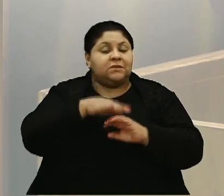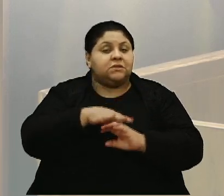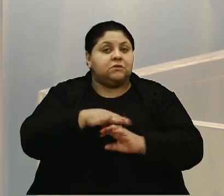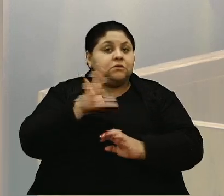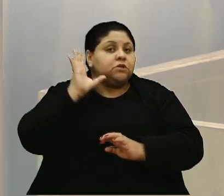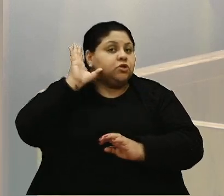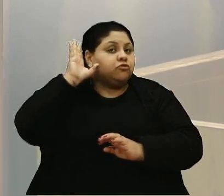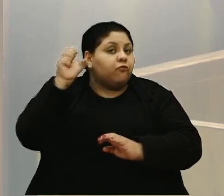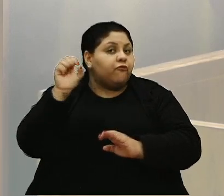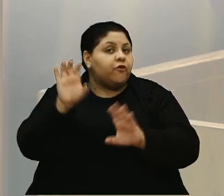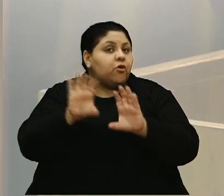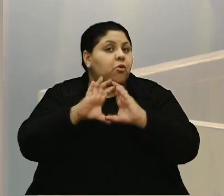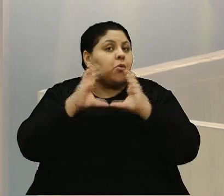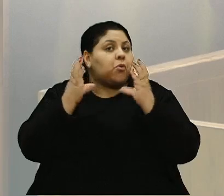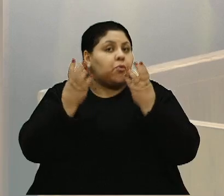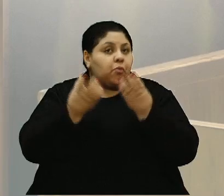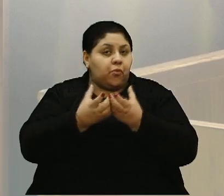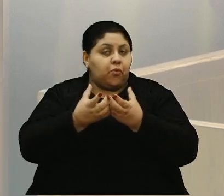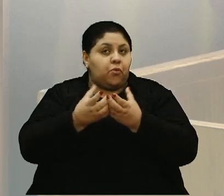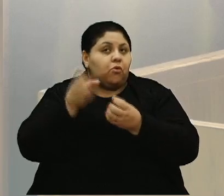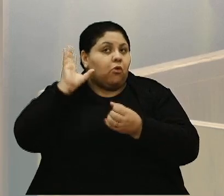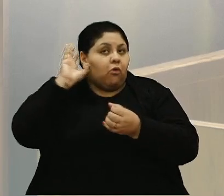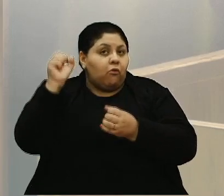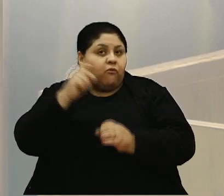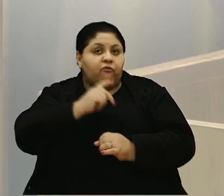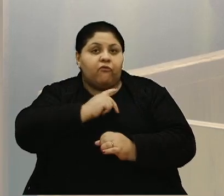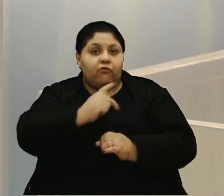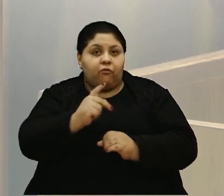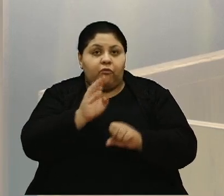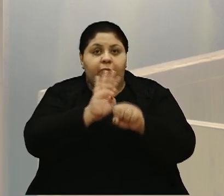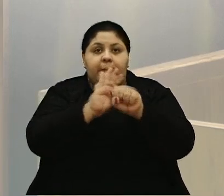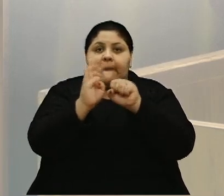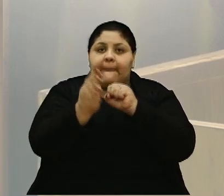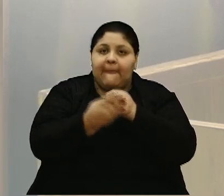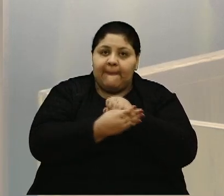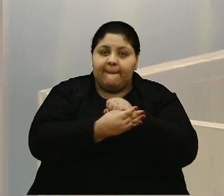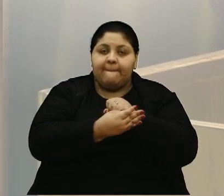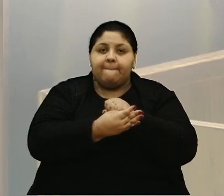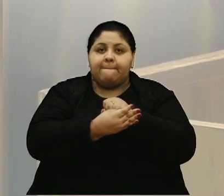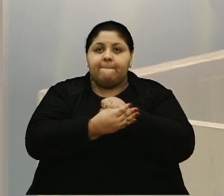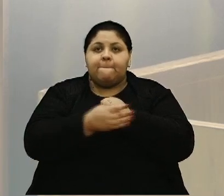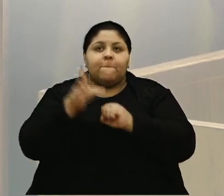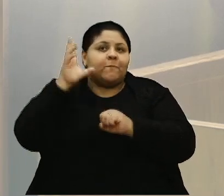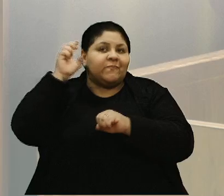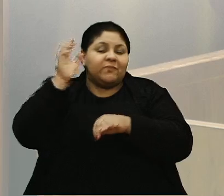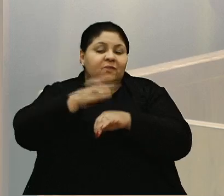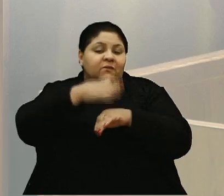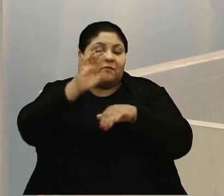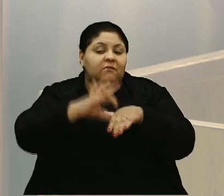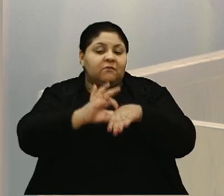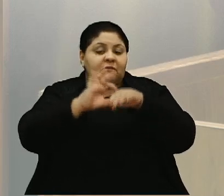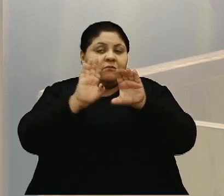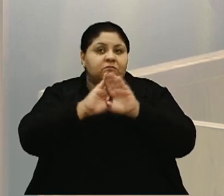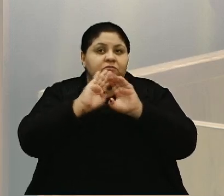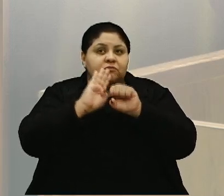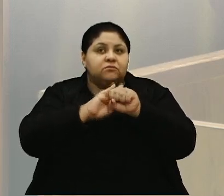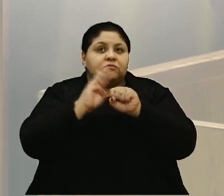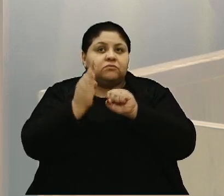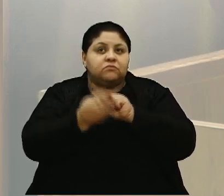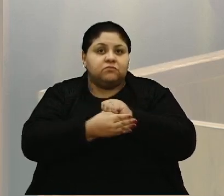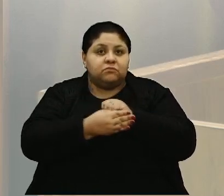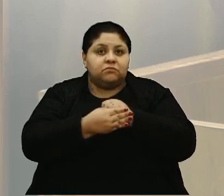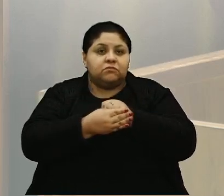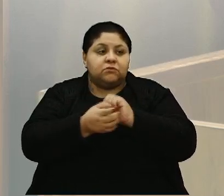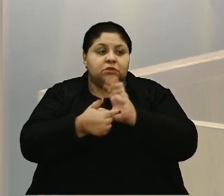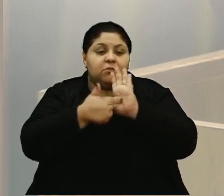a comunidade, começou a ouvir os presidentes, começou a ouvir mais a liderança de bairro e já trouxe